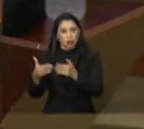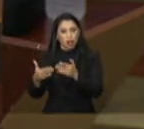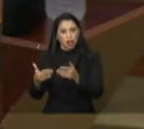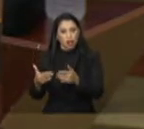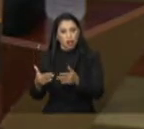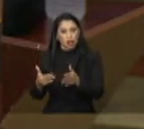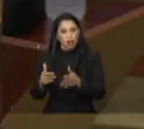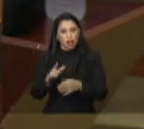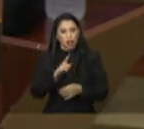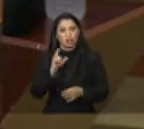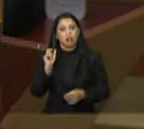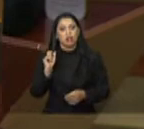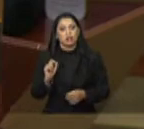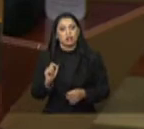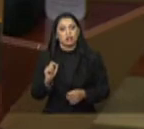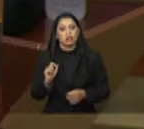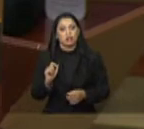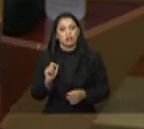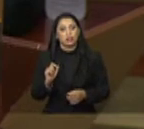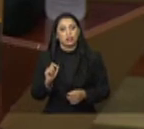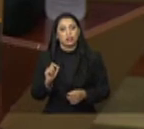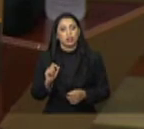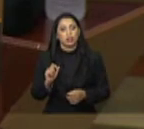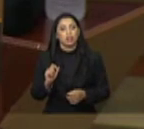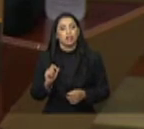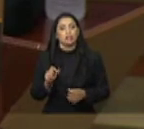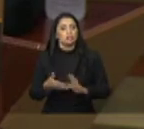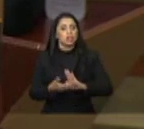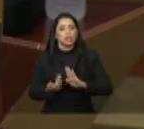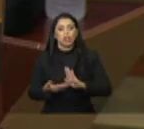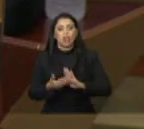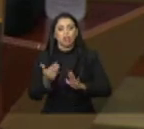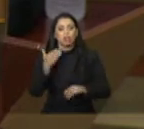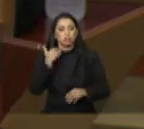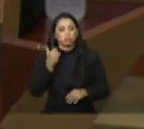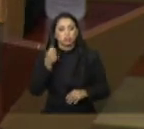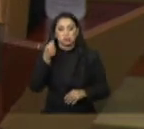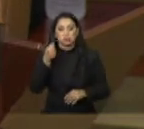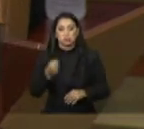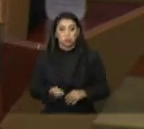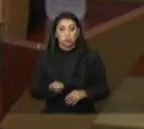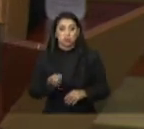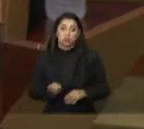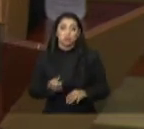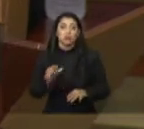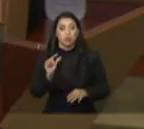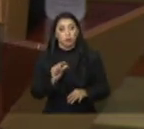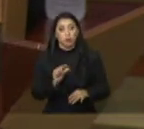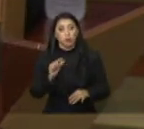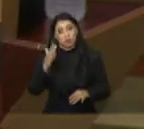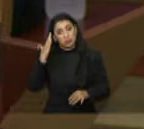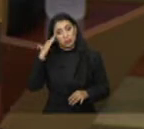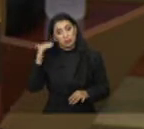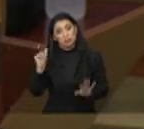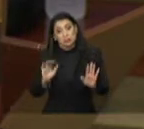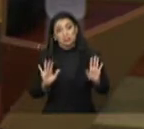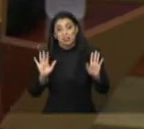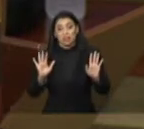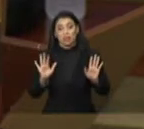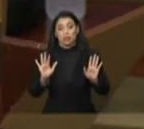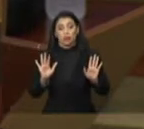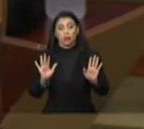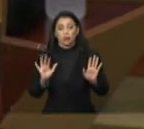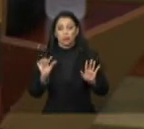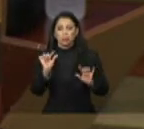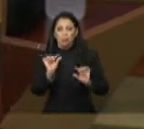despropriado dos juristas são poucos claro que são iminentes mas é são